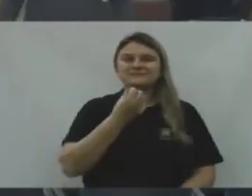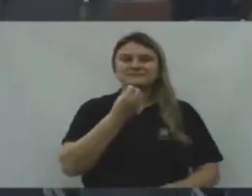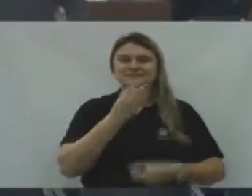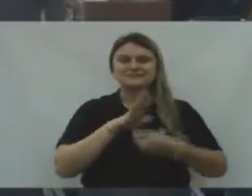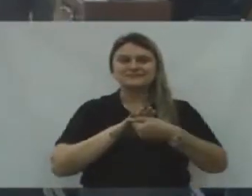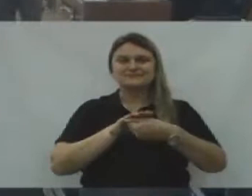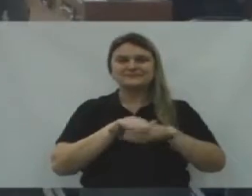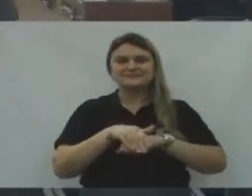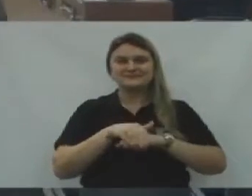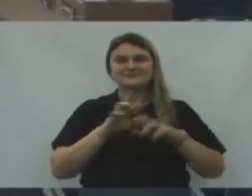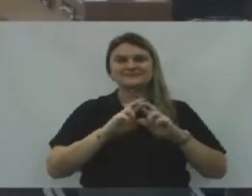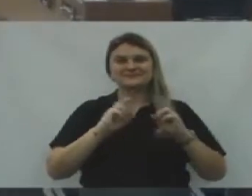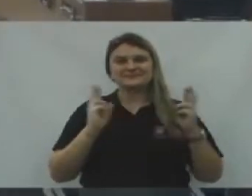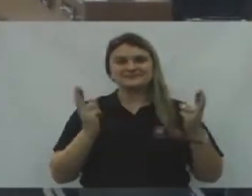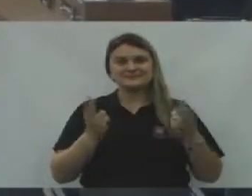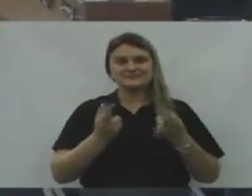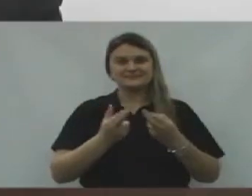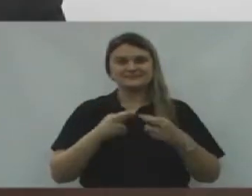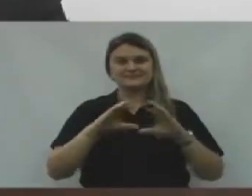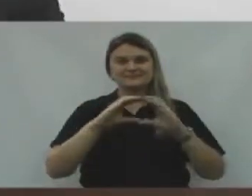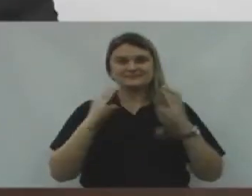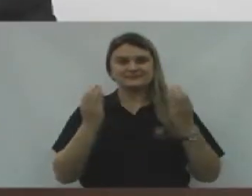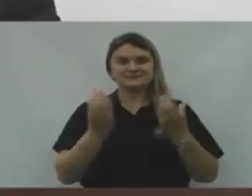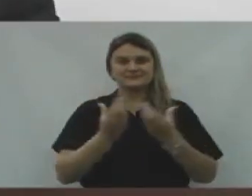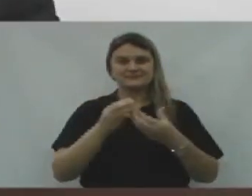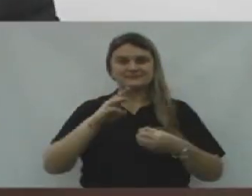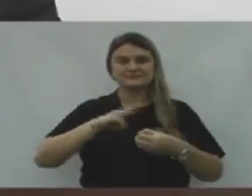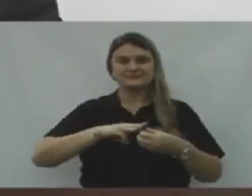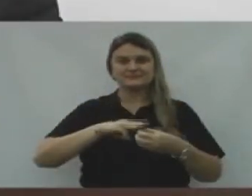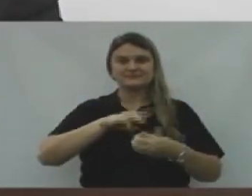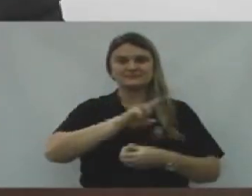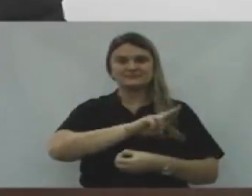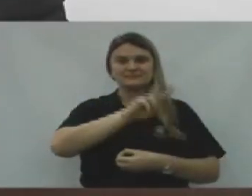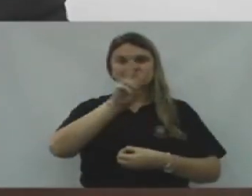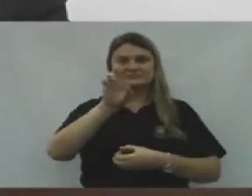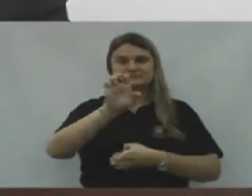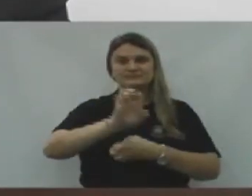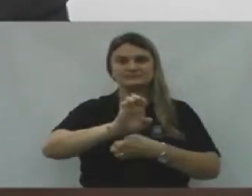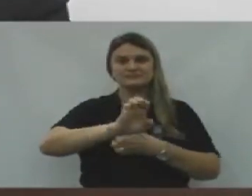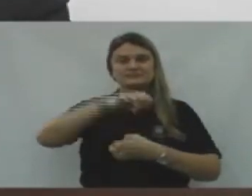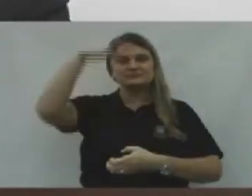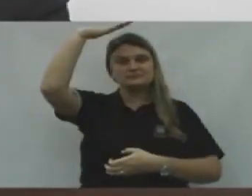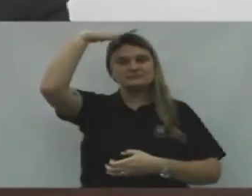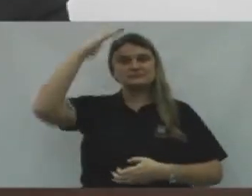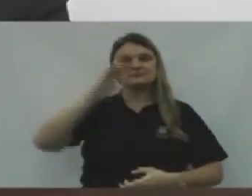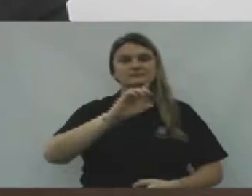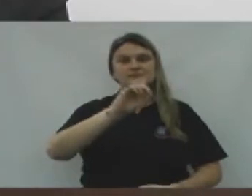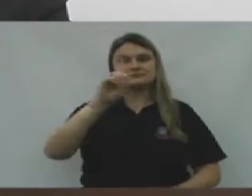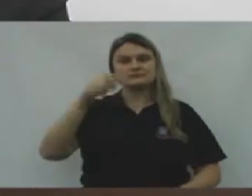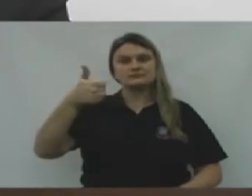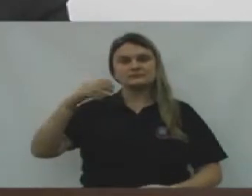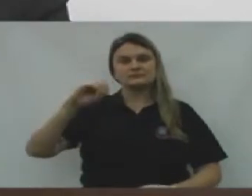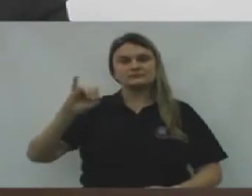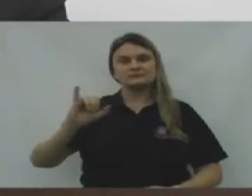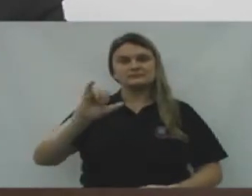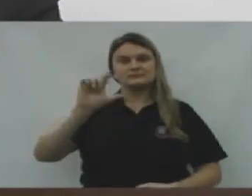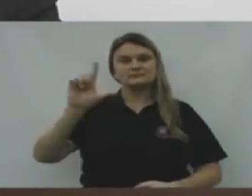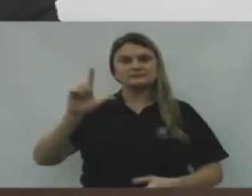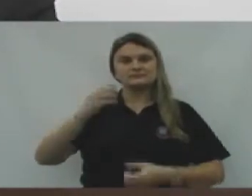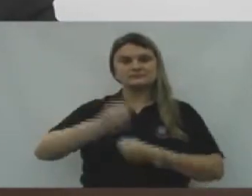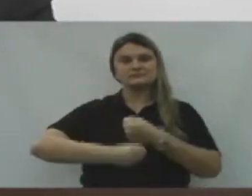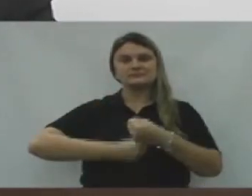Reunião ordinária da Câmara Municipal de União da Vitória, Estado do Paraná, do dia 10 de julho de 2017.